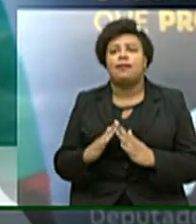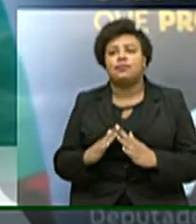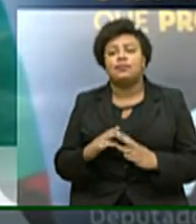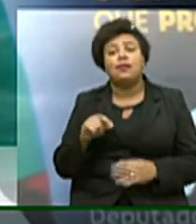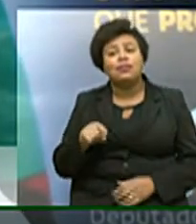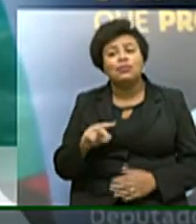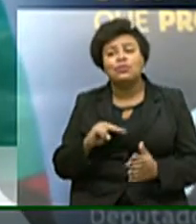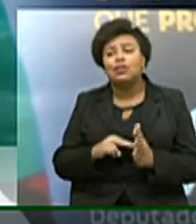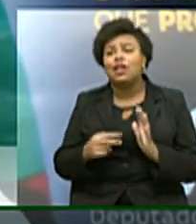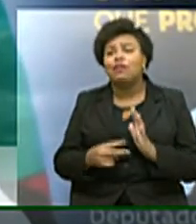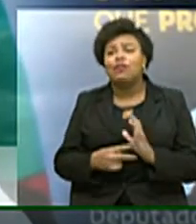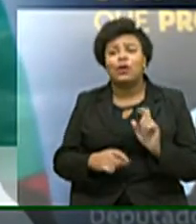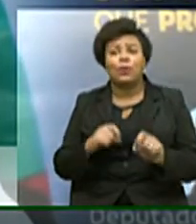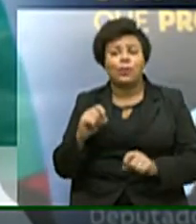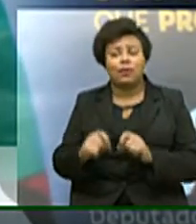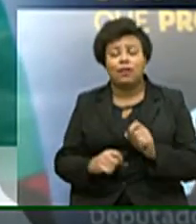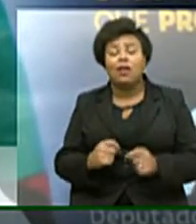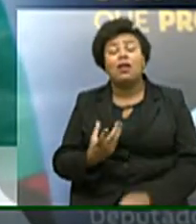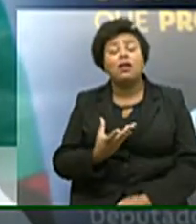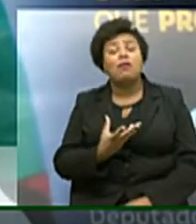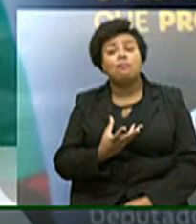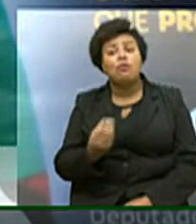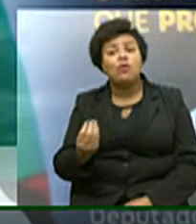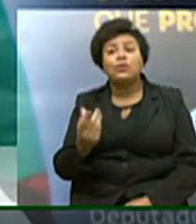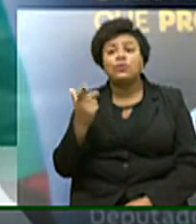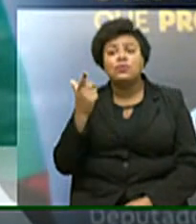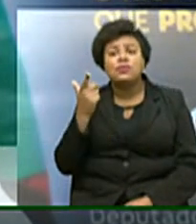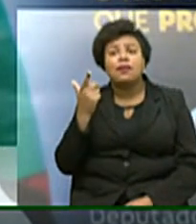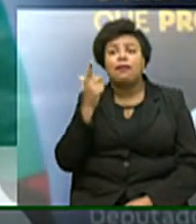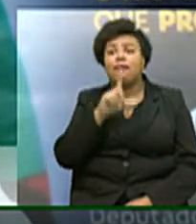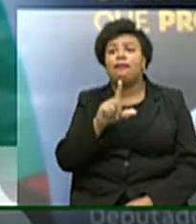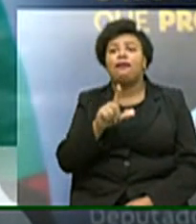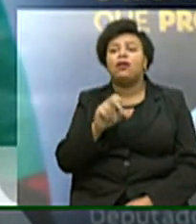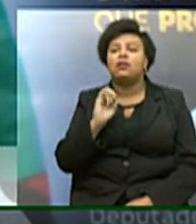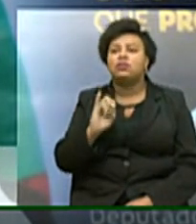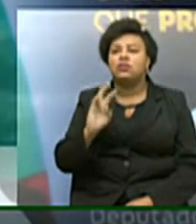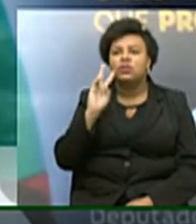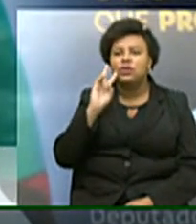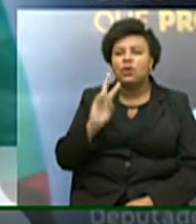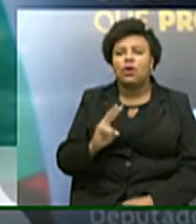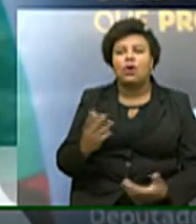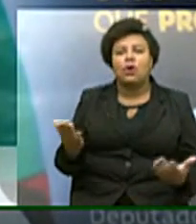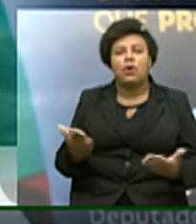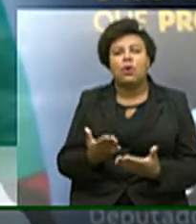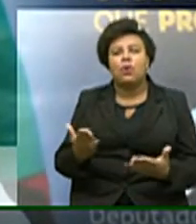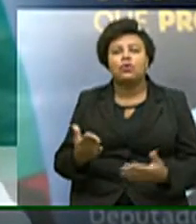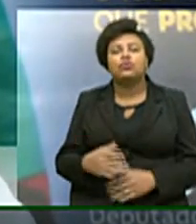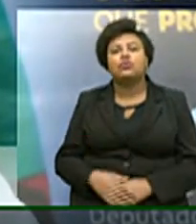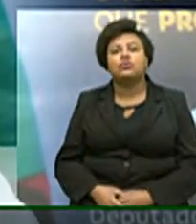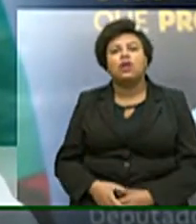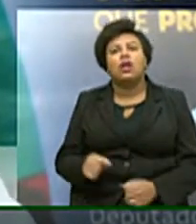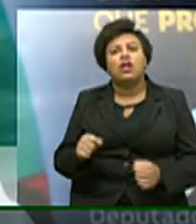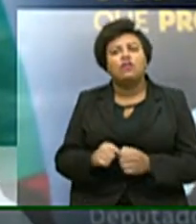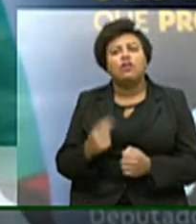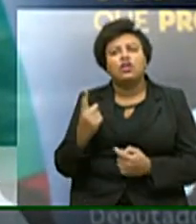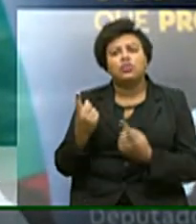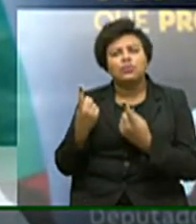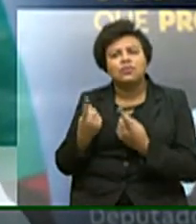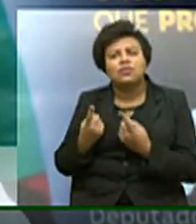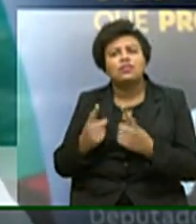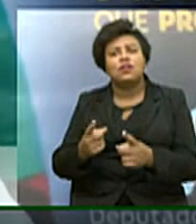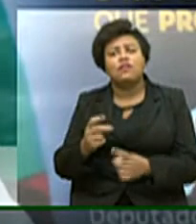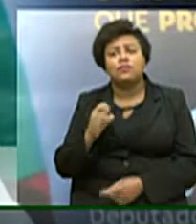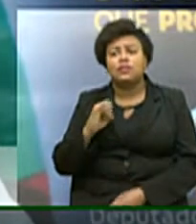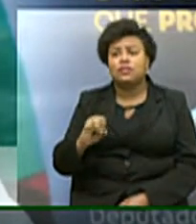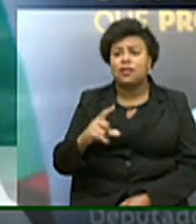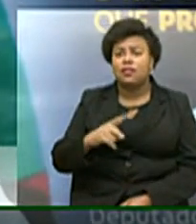Isso significa dizer o seguinte, muitos deles ganharam, se você hoje lá, eu faço aqui um desafio, se